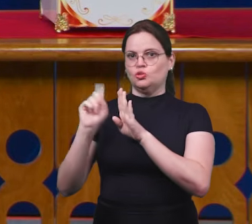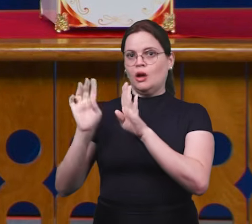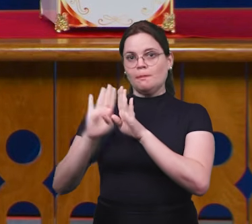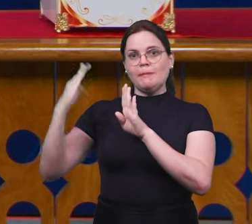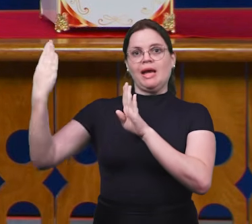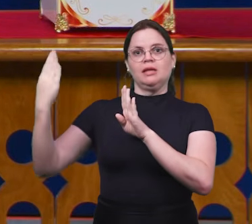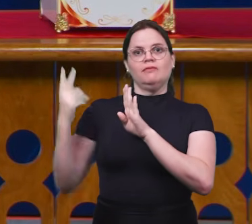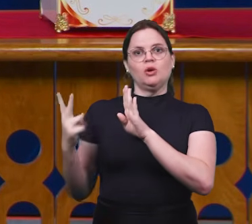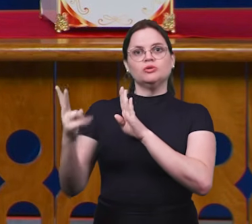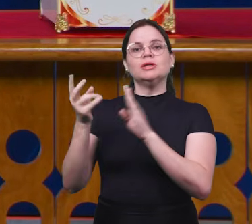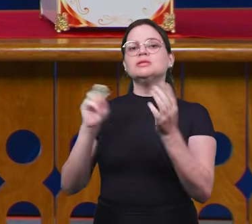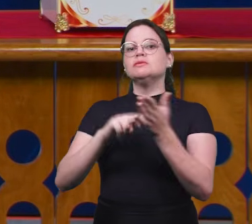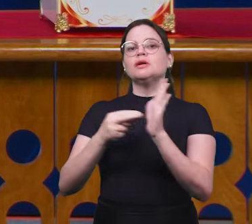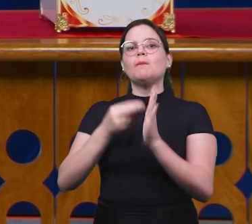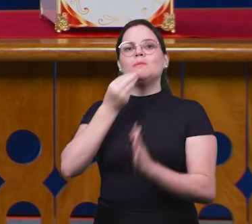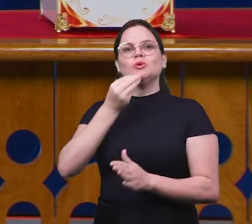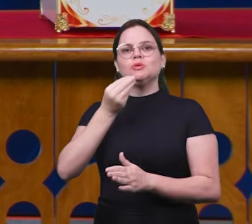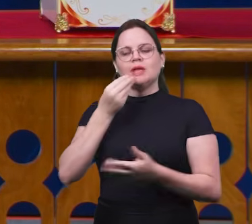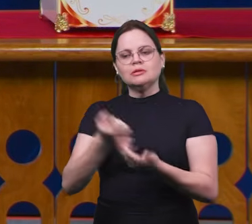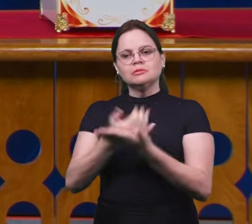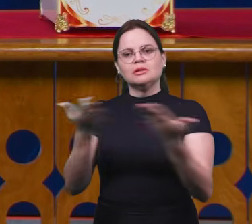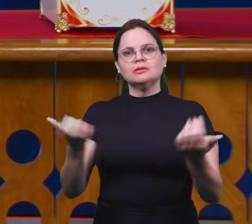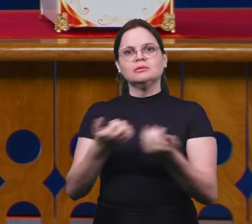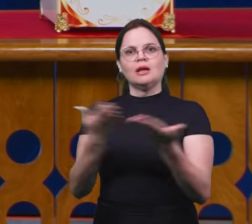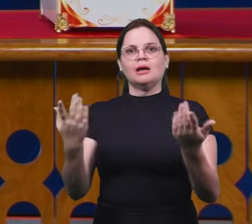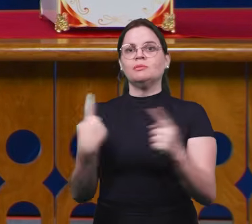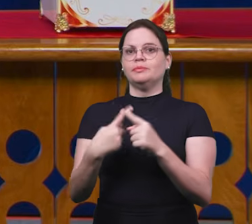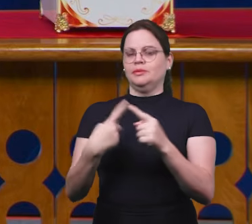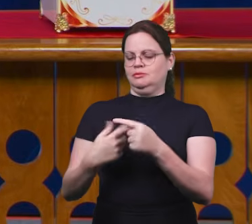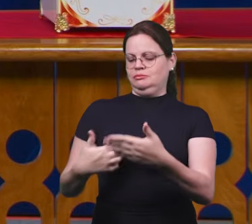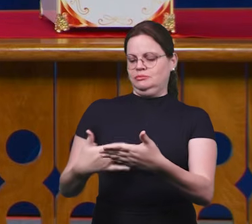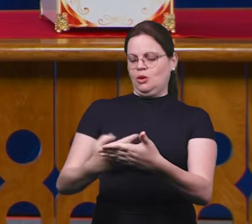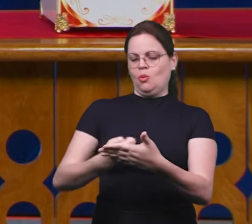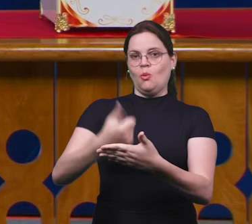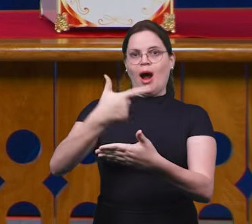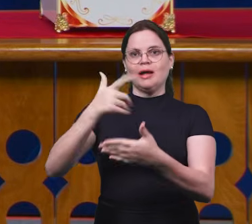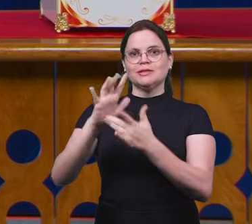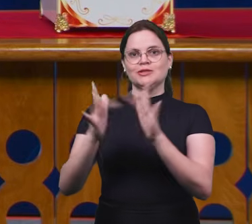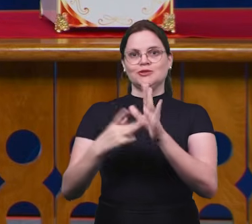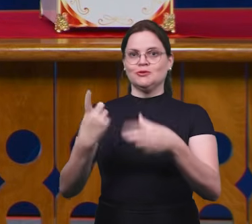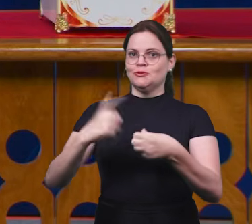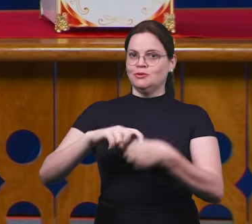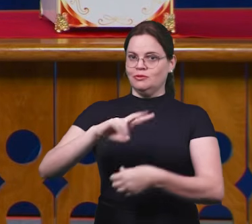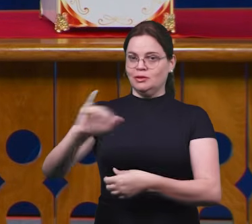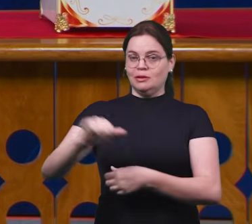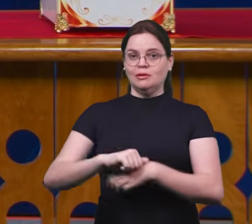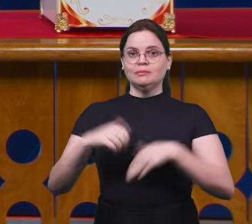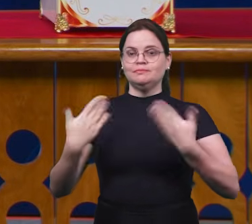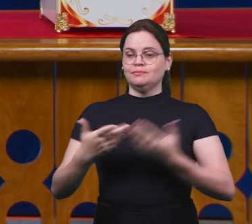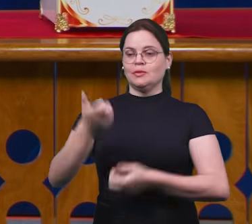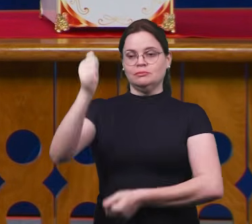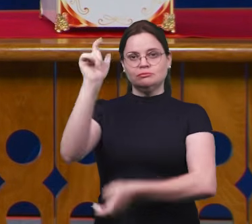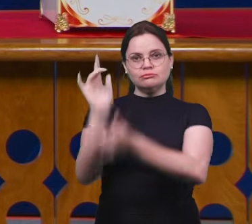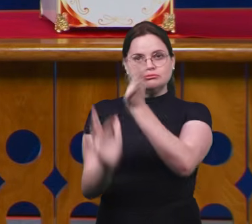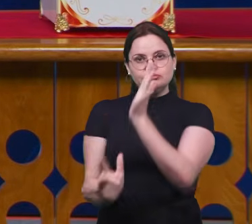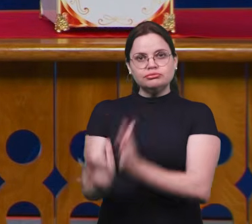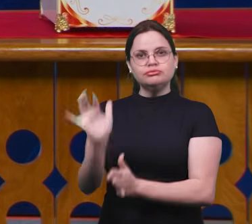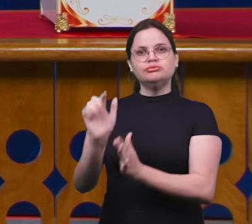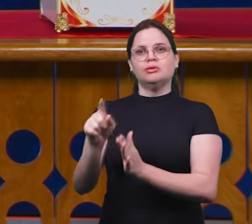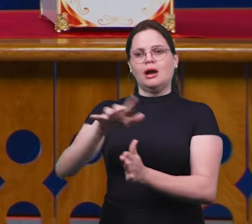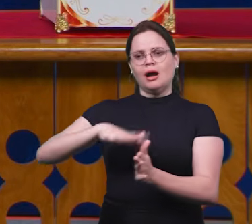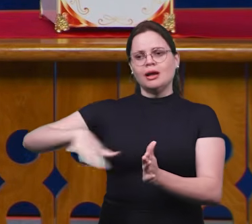quê? Porque Jesus virá em breve. Então, com esse renovo que veio sobre a igreja,